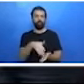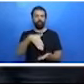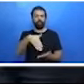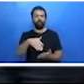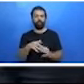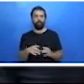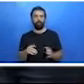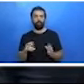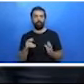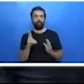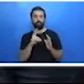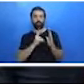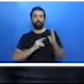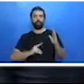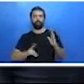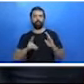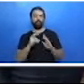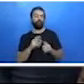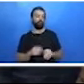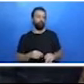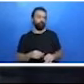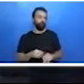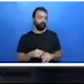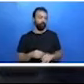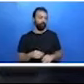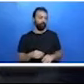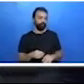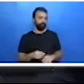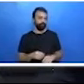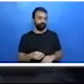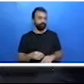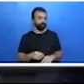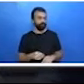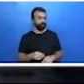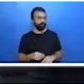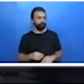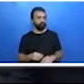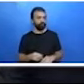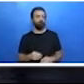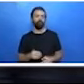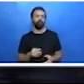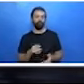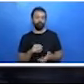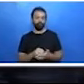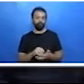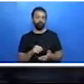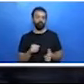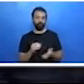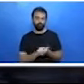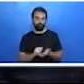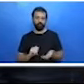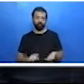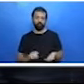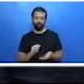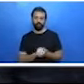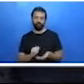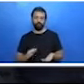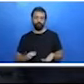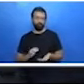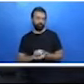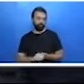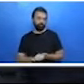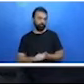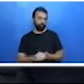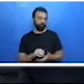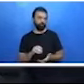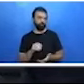animação. Terminar o ortografando 2 e 3 da página 74 e fazer tarefa 4 e 6 das